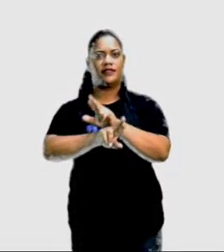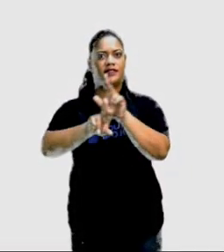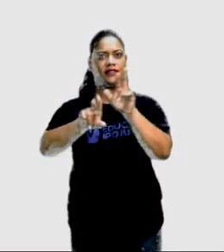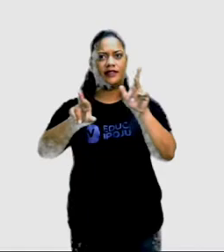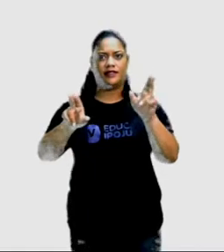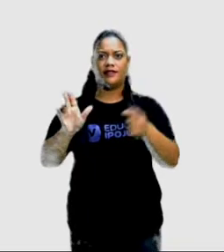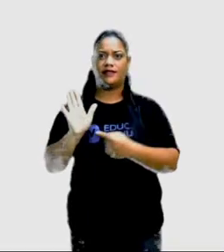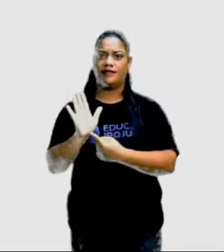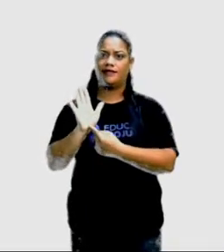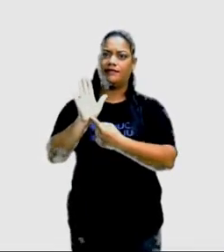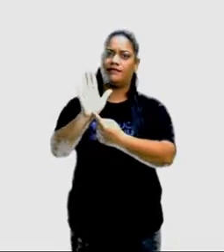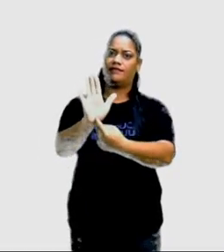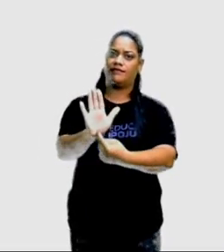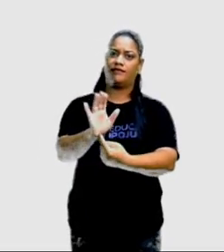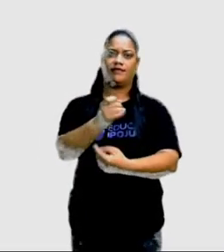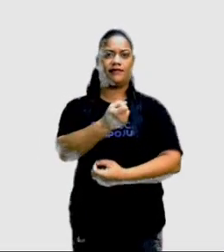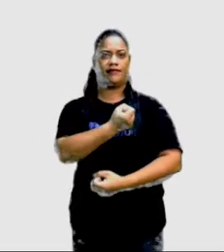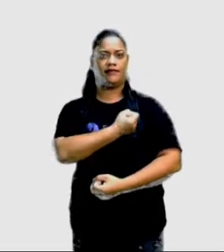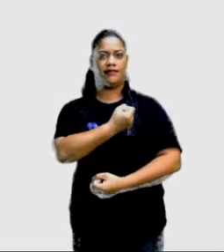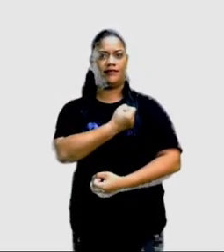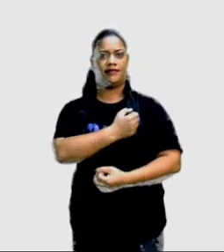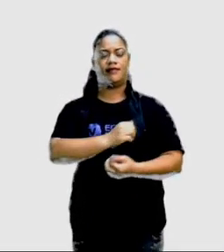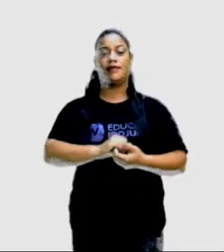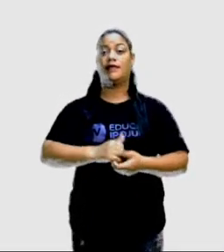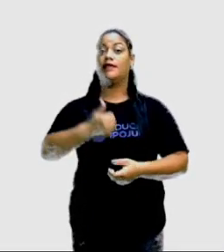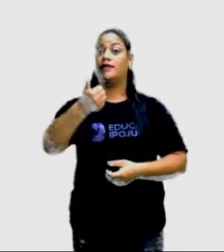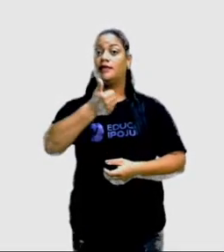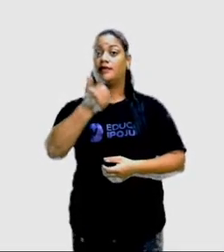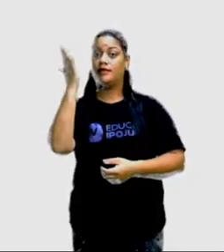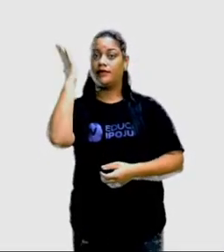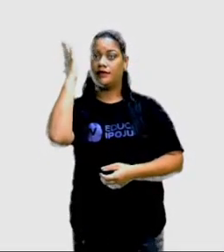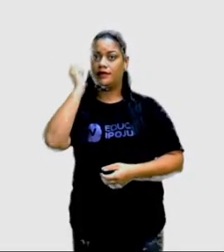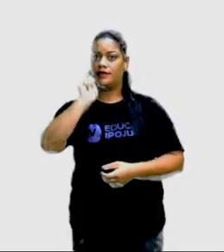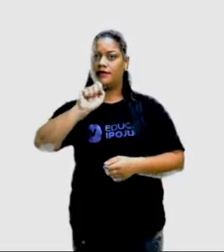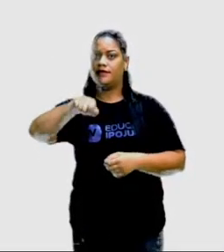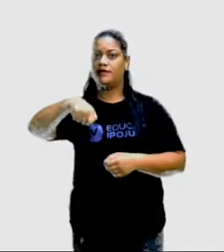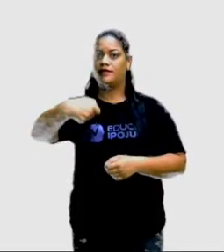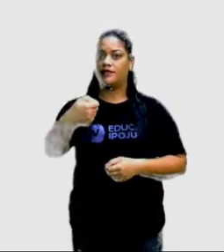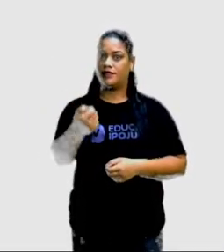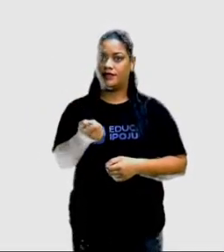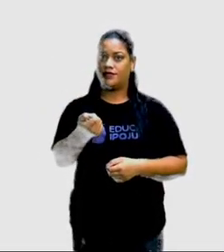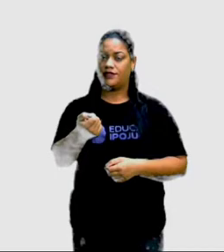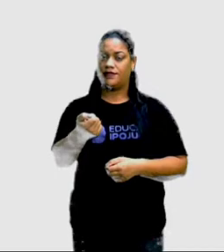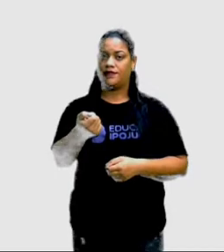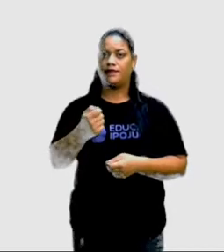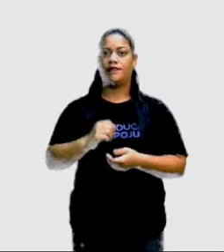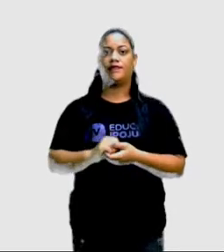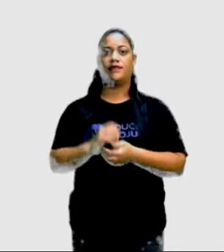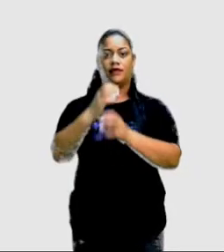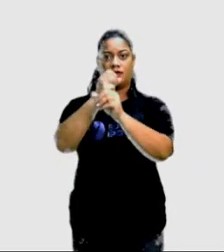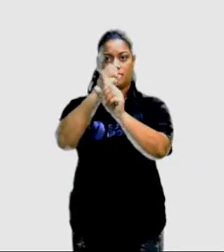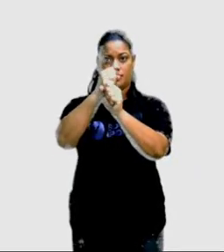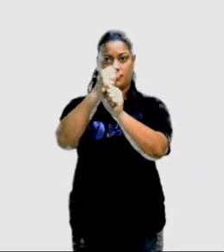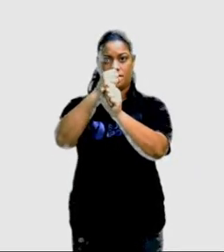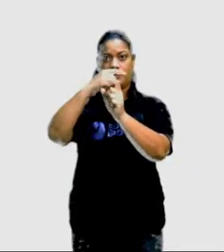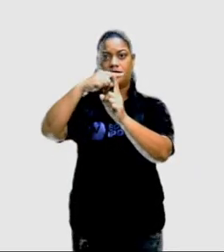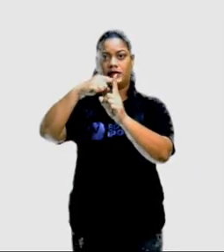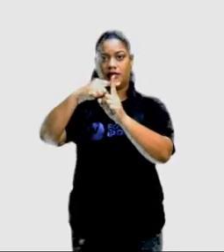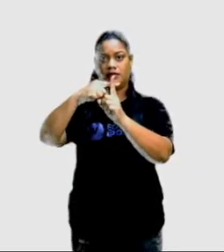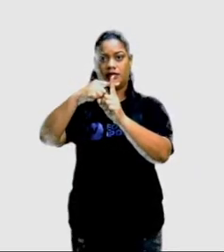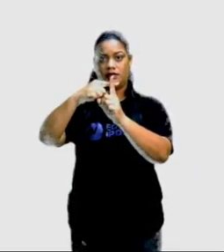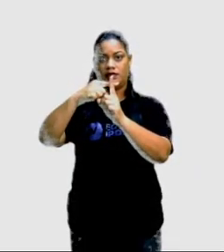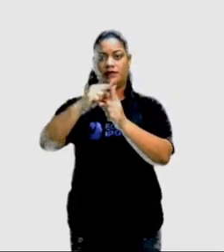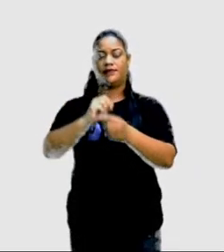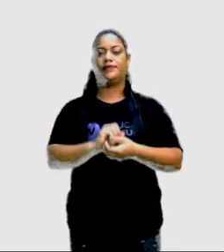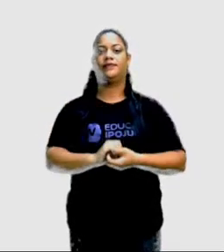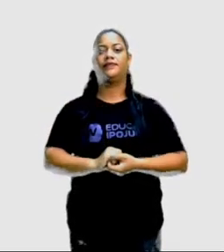de representação. Primeiro, a gente tem que identificar os sinais. O sinal de adição, que é o sinal de